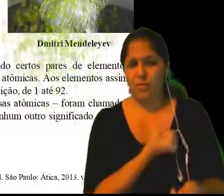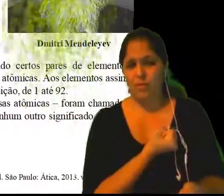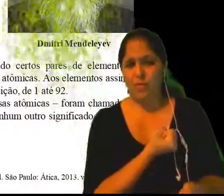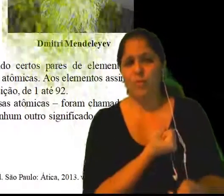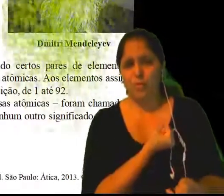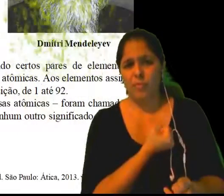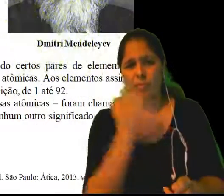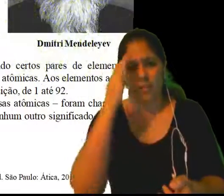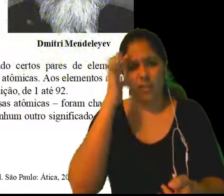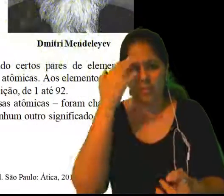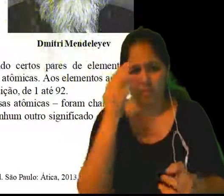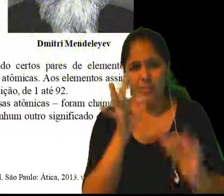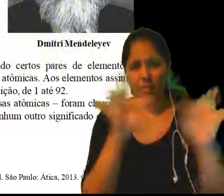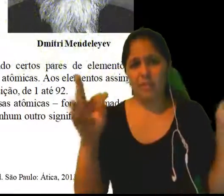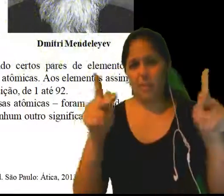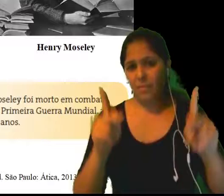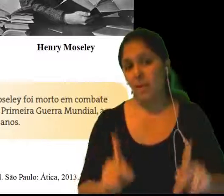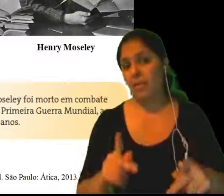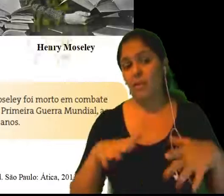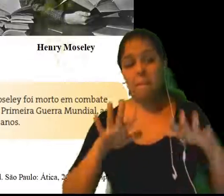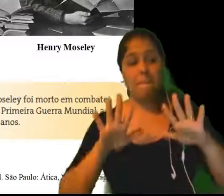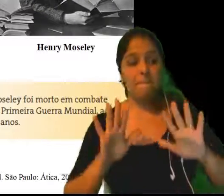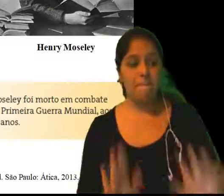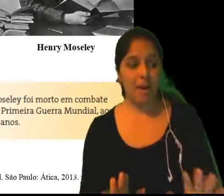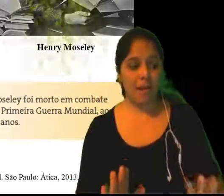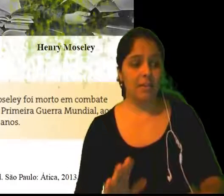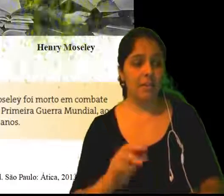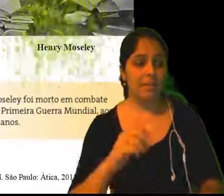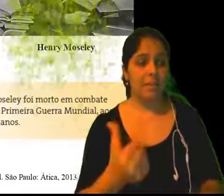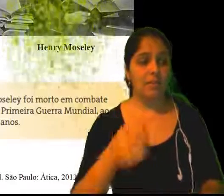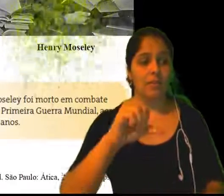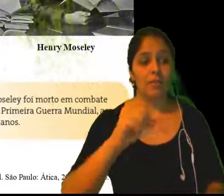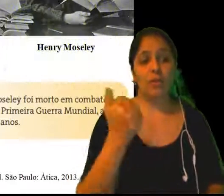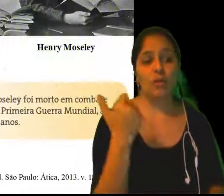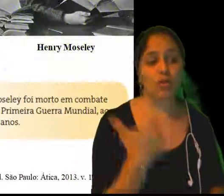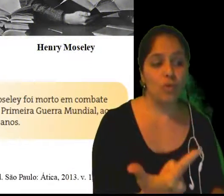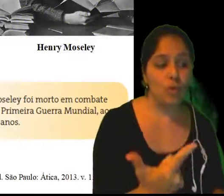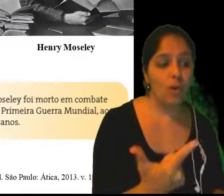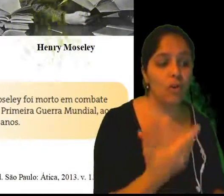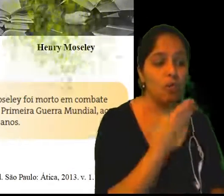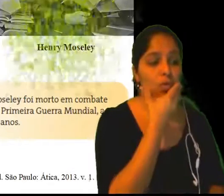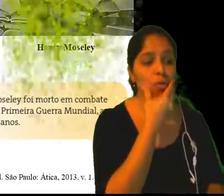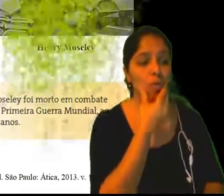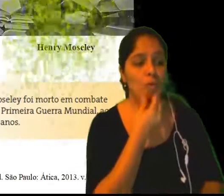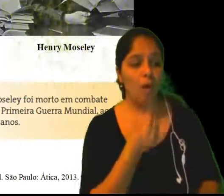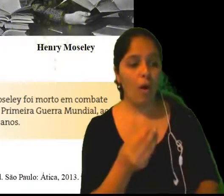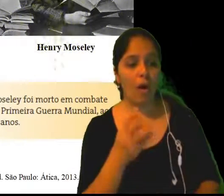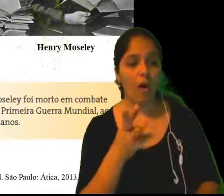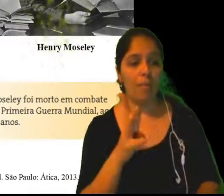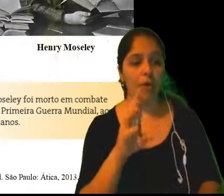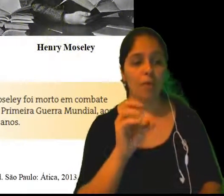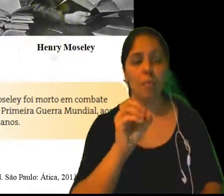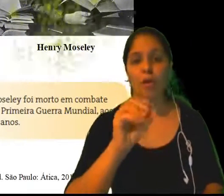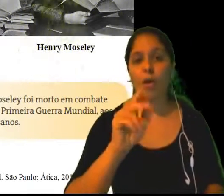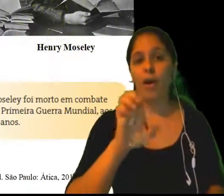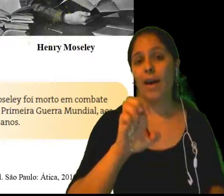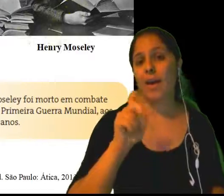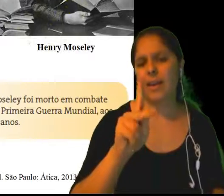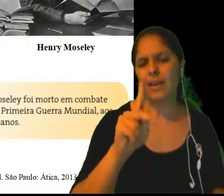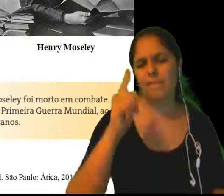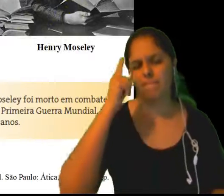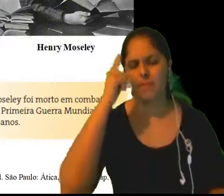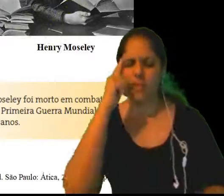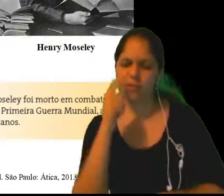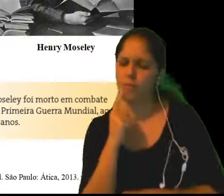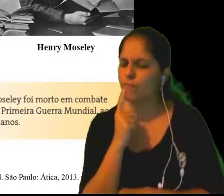número de ordem na tabela periódica. No entanto, em 1912, Denbrock começou a